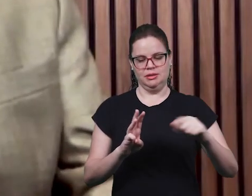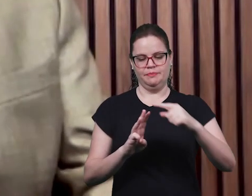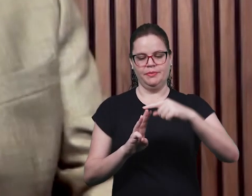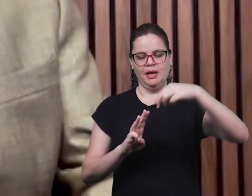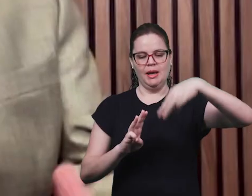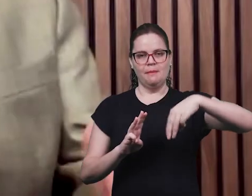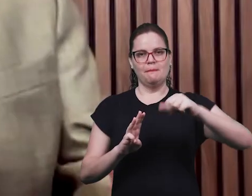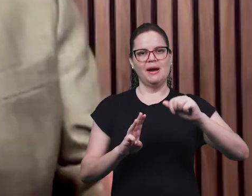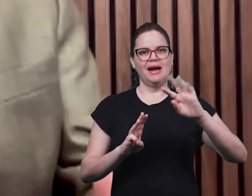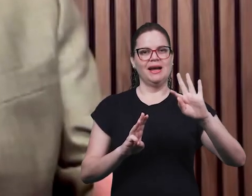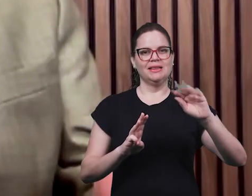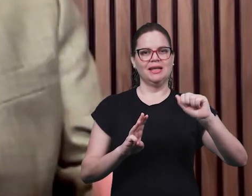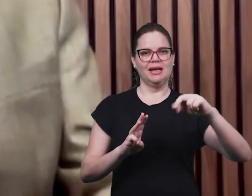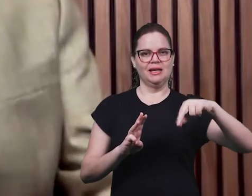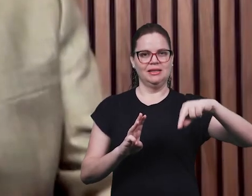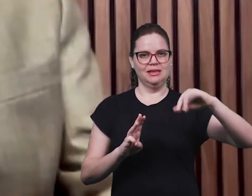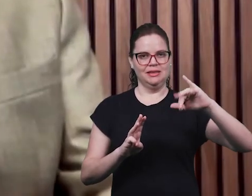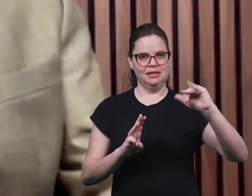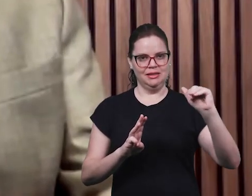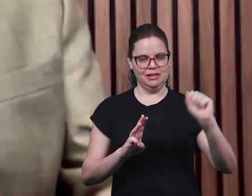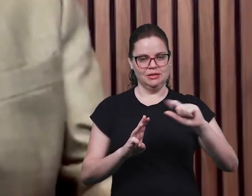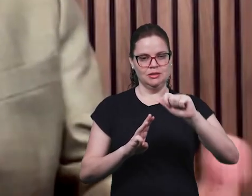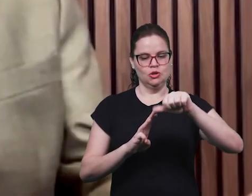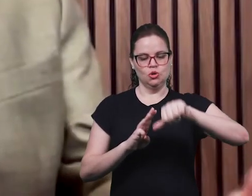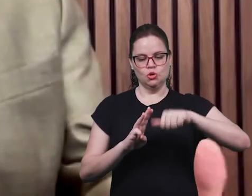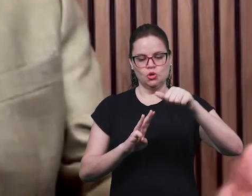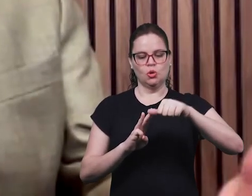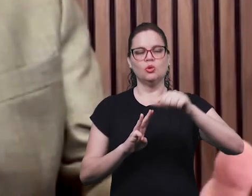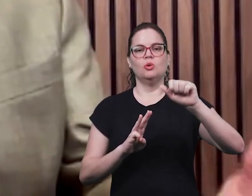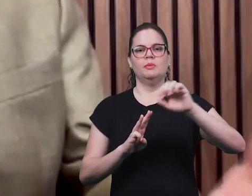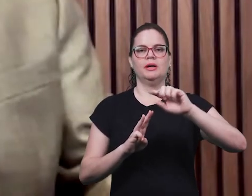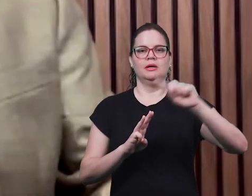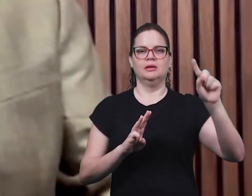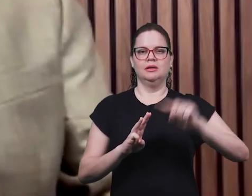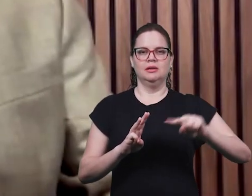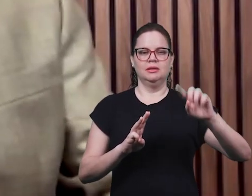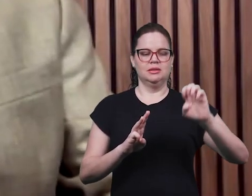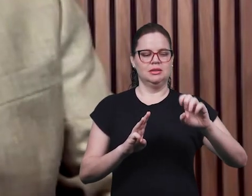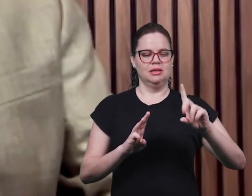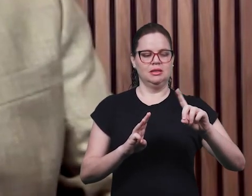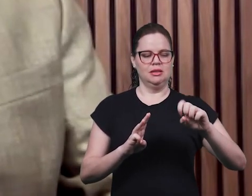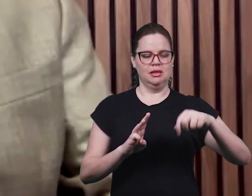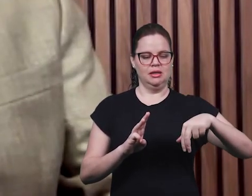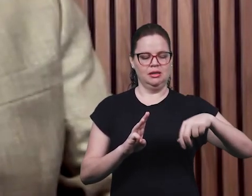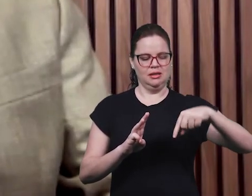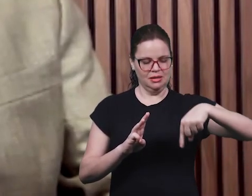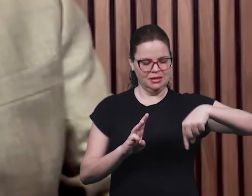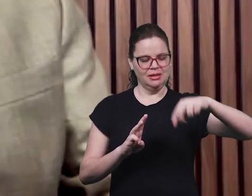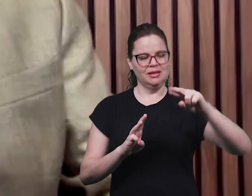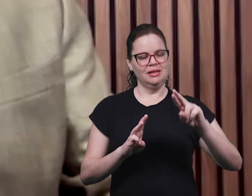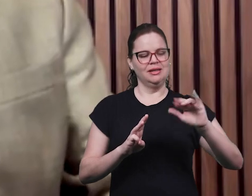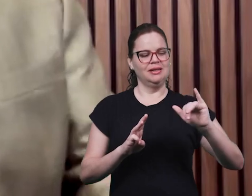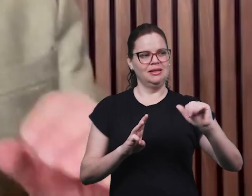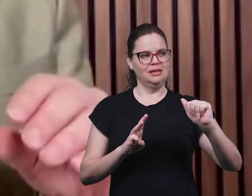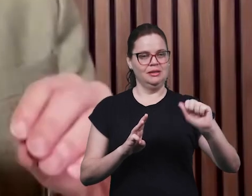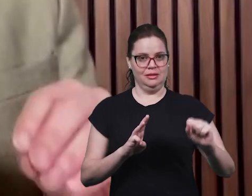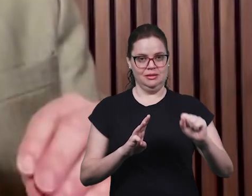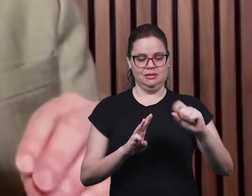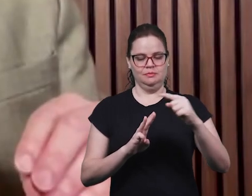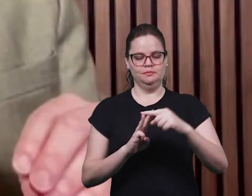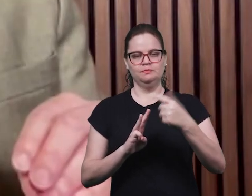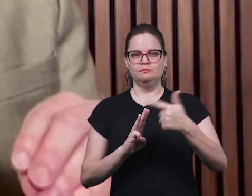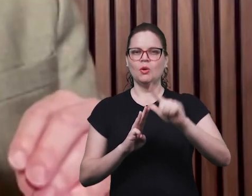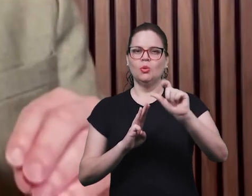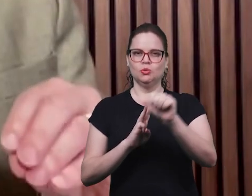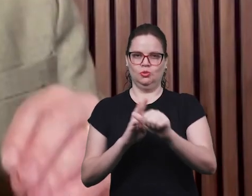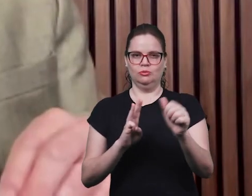ser chamado de Zedequias. Eu acho, pastor Antônio Carlos, que o pastor poderia falar alguma coisa sobre os